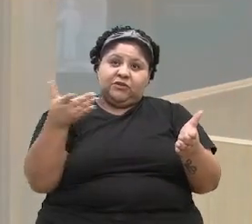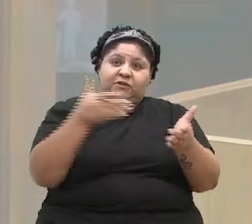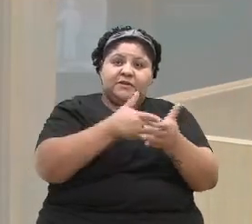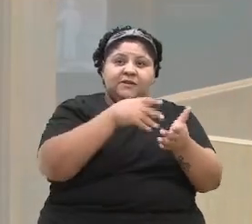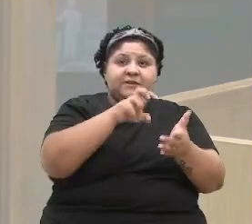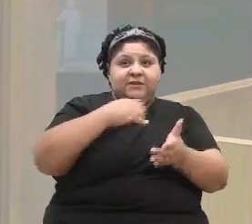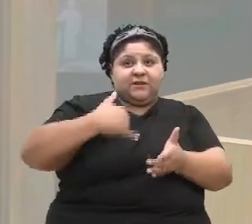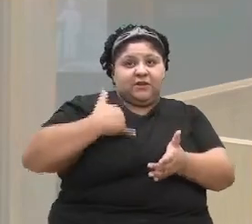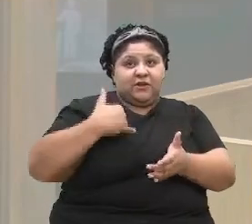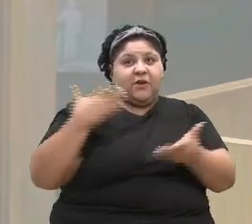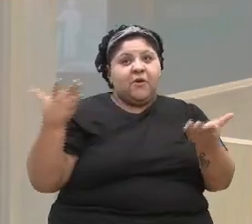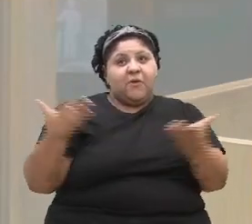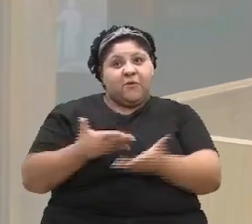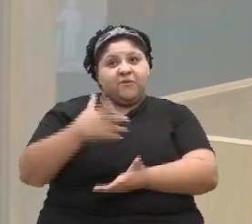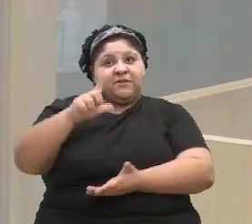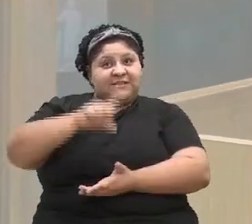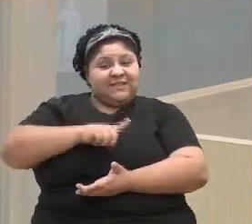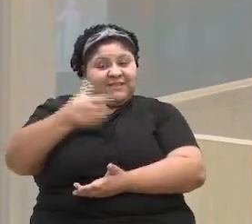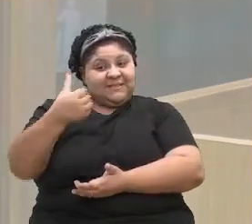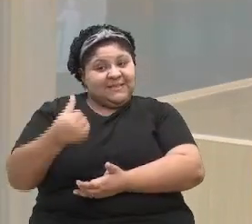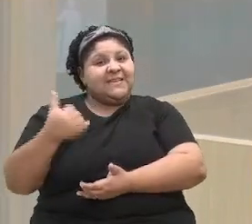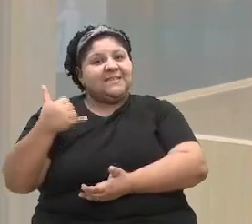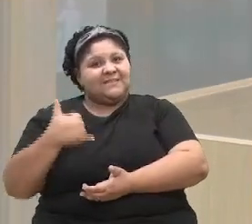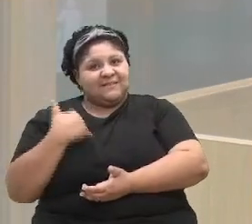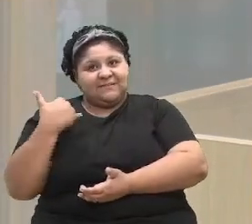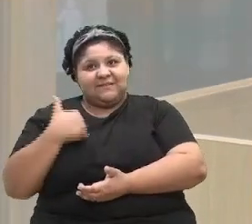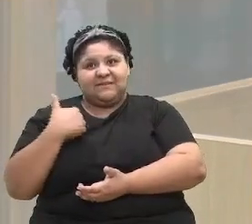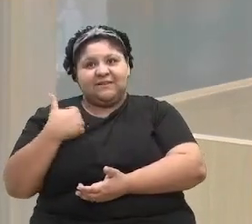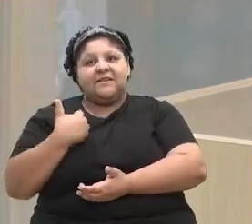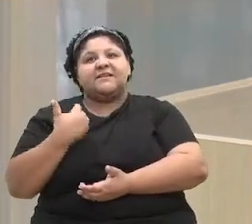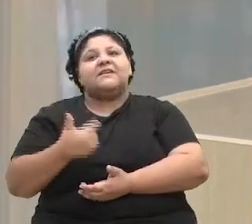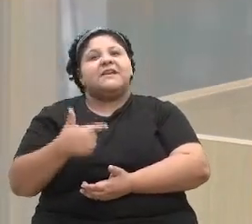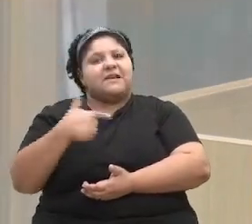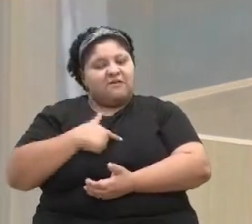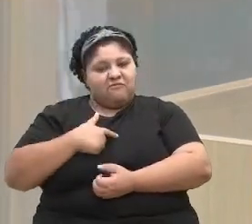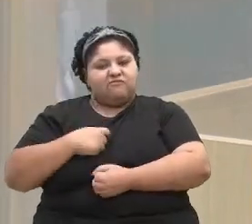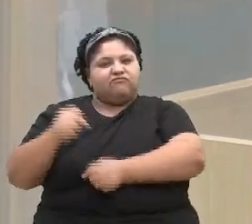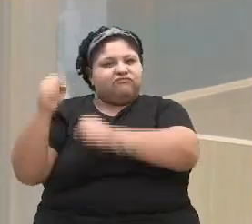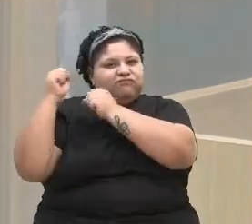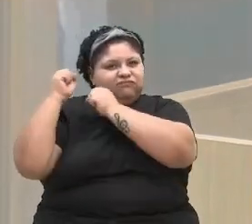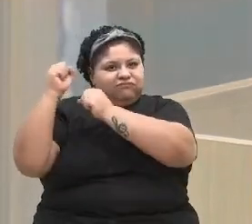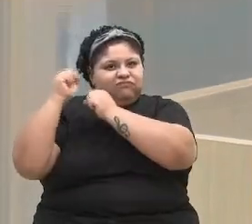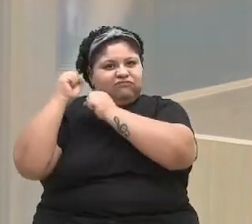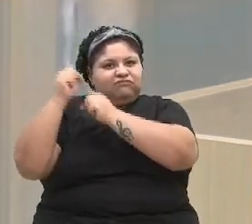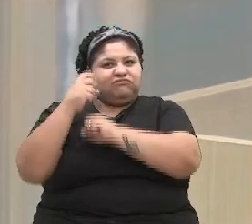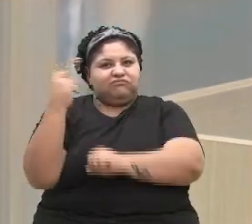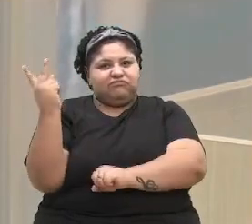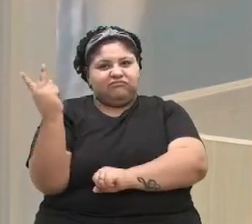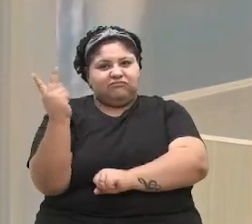Hoje o Alexandre tem 6 anos. Eu considero isso uma vitória dele e nossa.